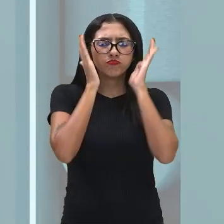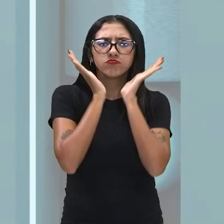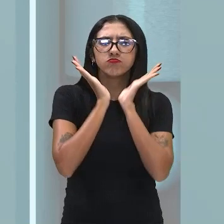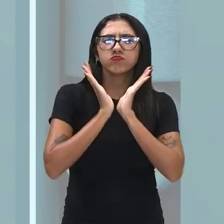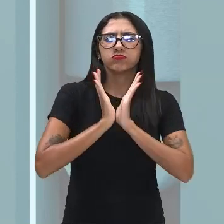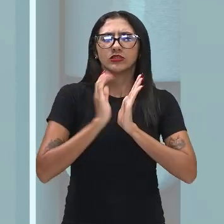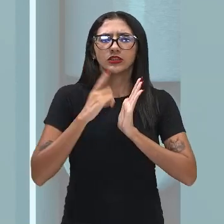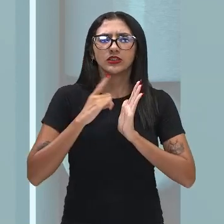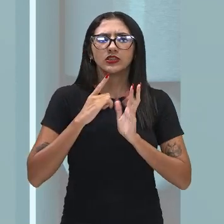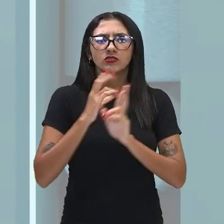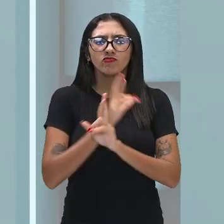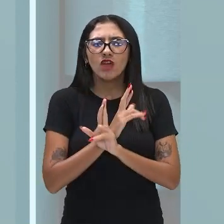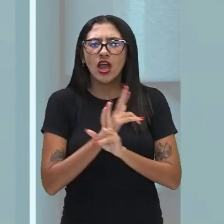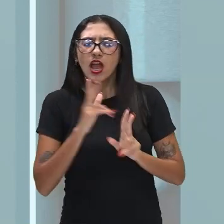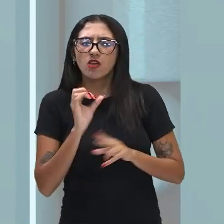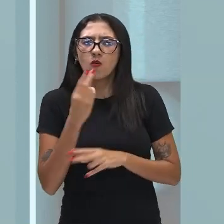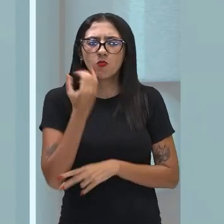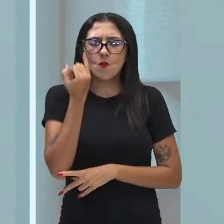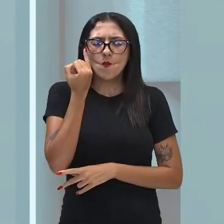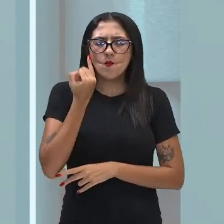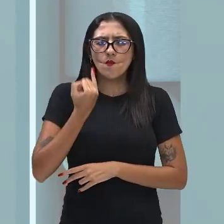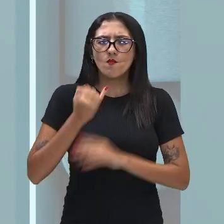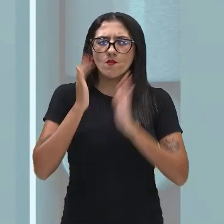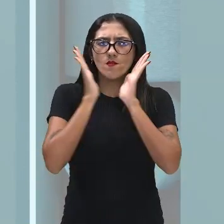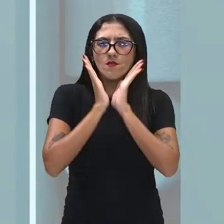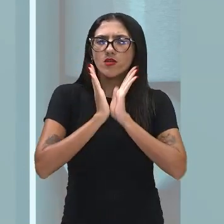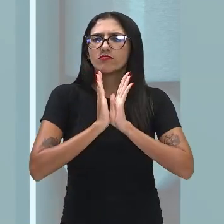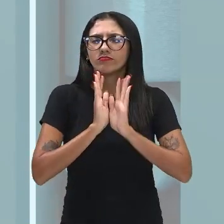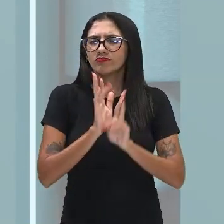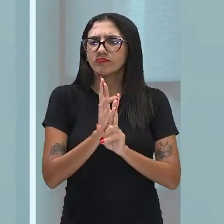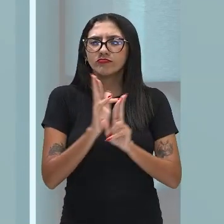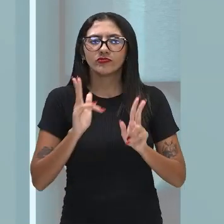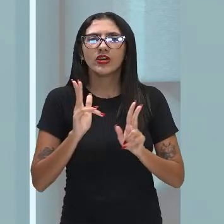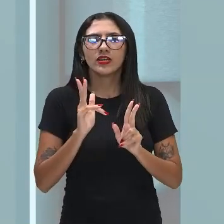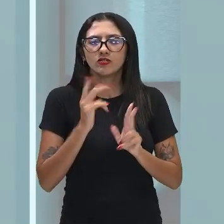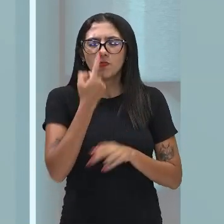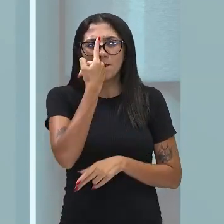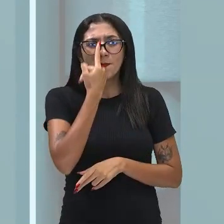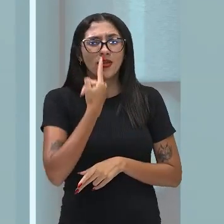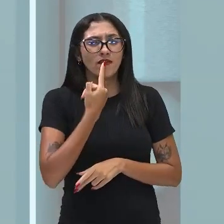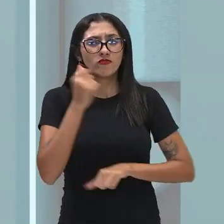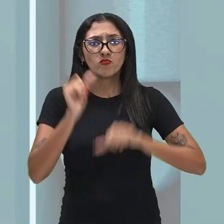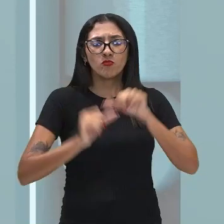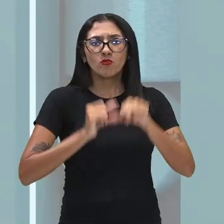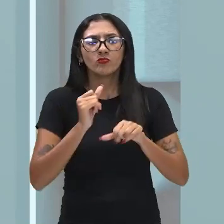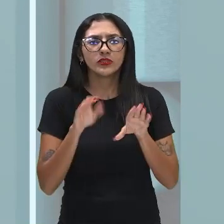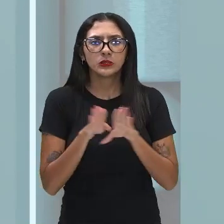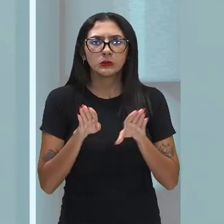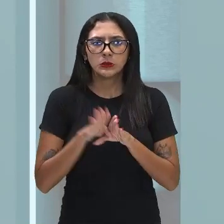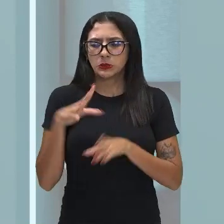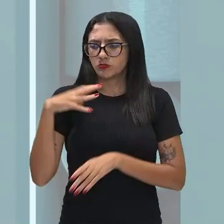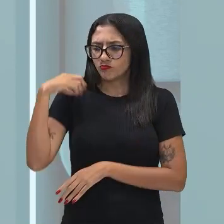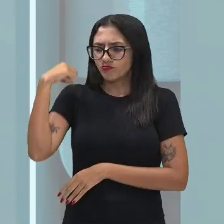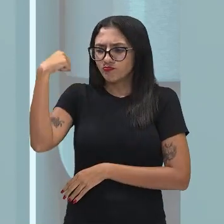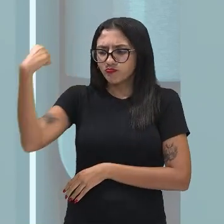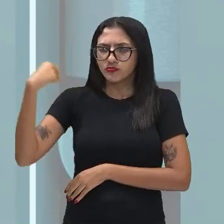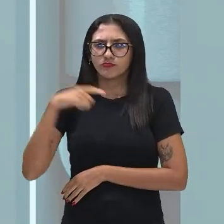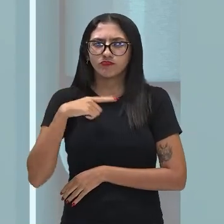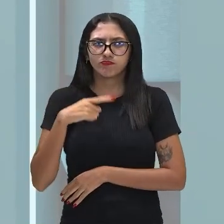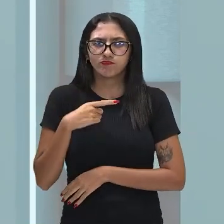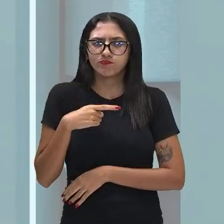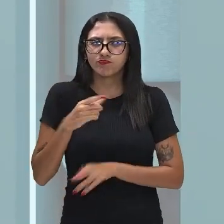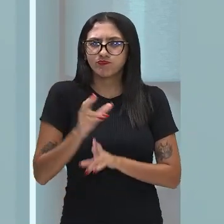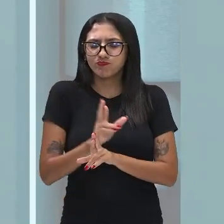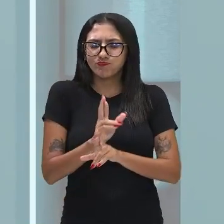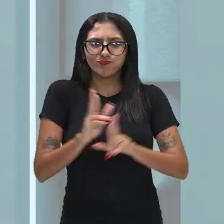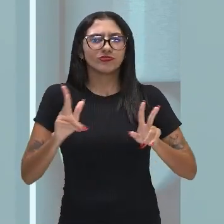né? Fica com o rosto fino assim, o queixo lá à frente. Não tem. E aquela massa muscular enorme que algumas